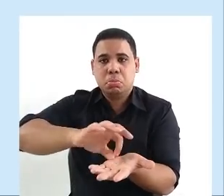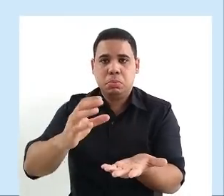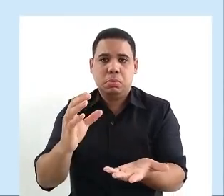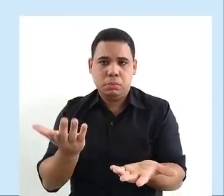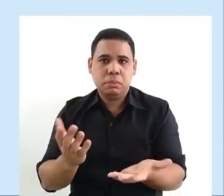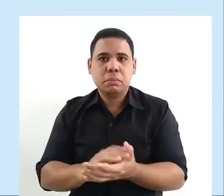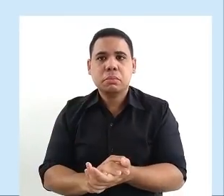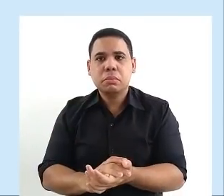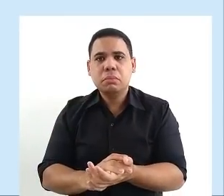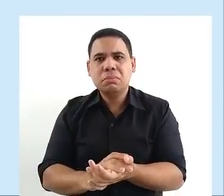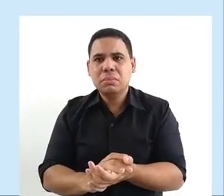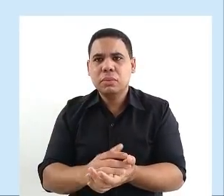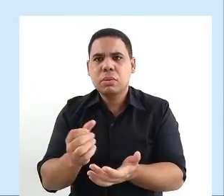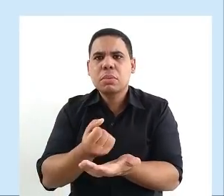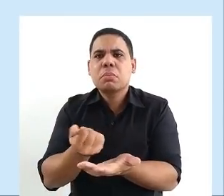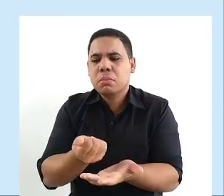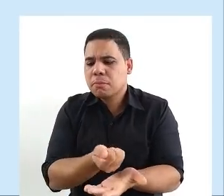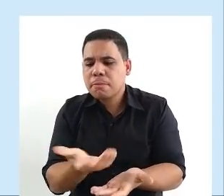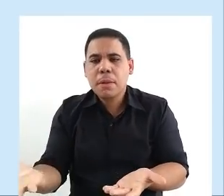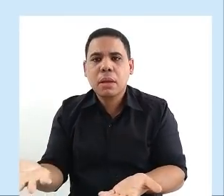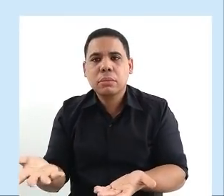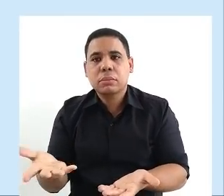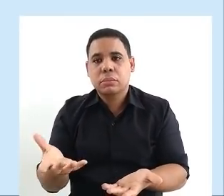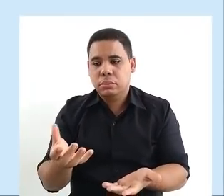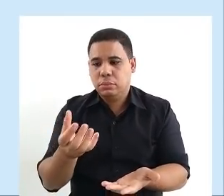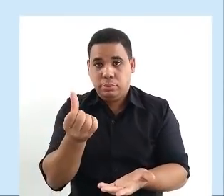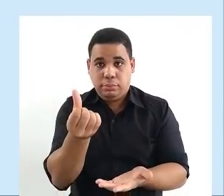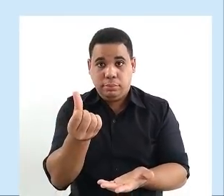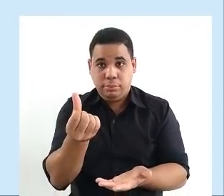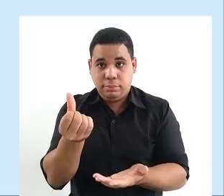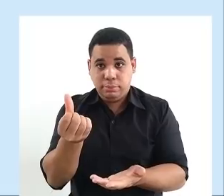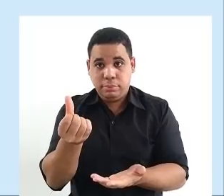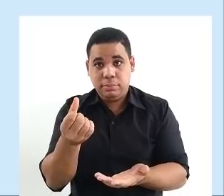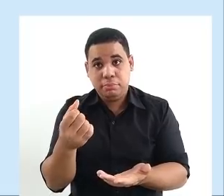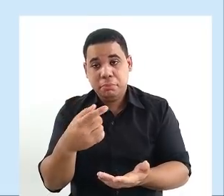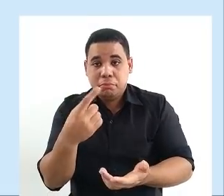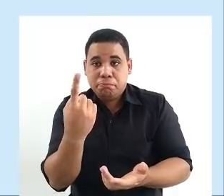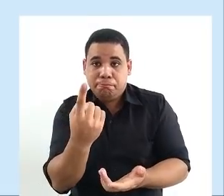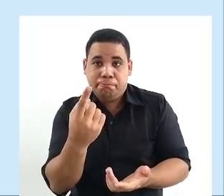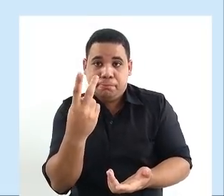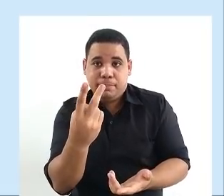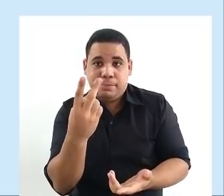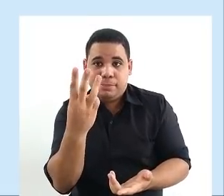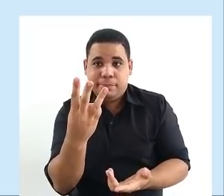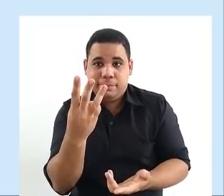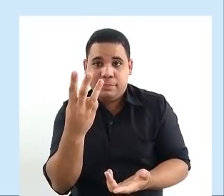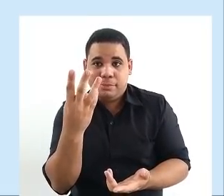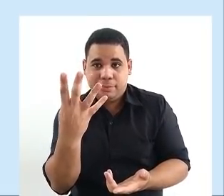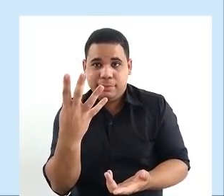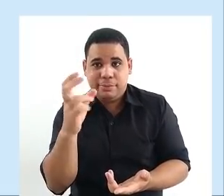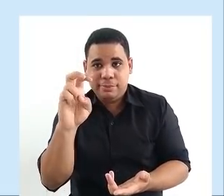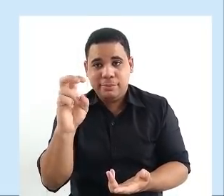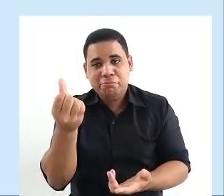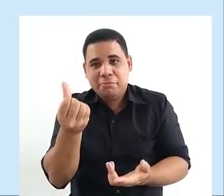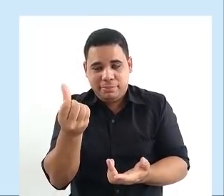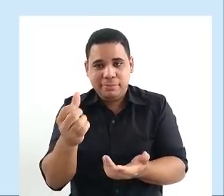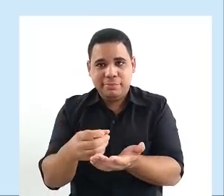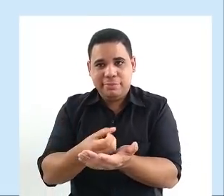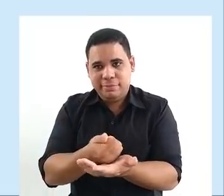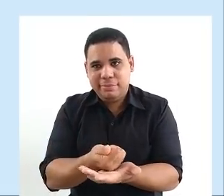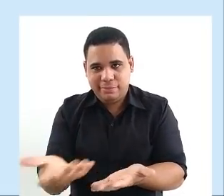quantidade, esses casos possíveis a acontecer, eles são chamados de